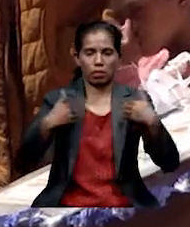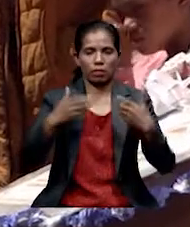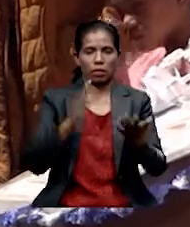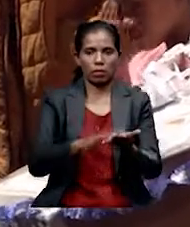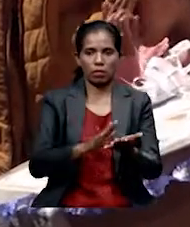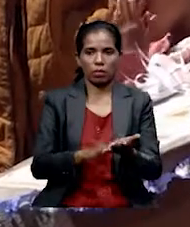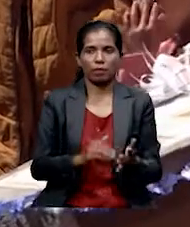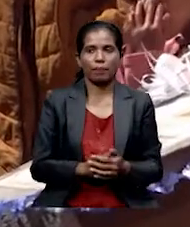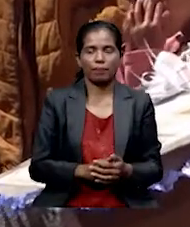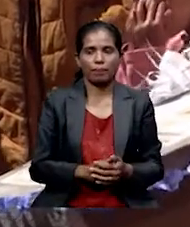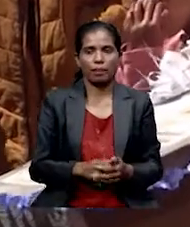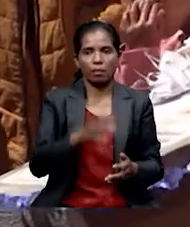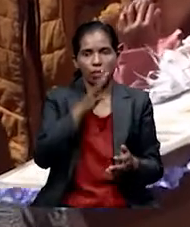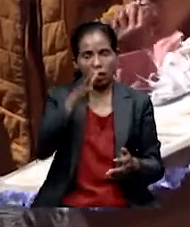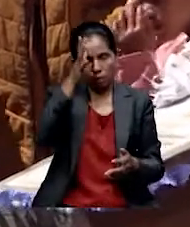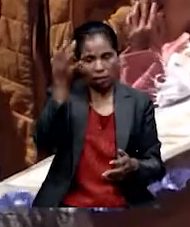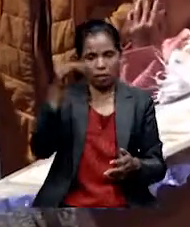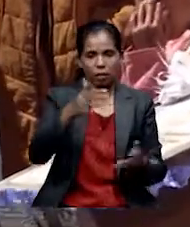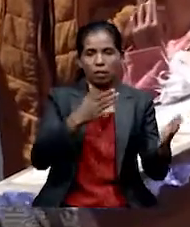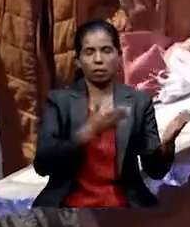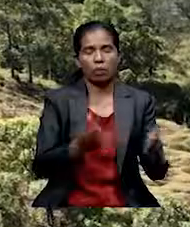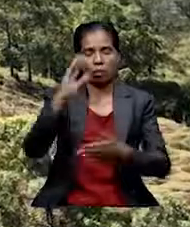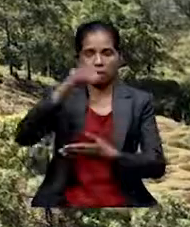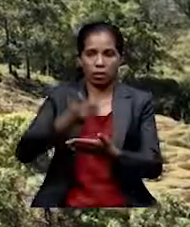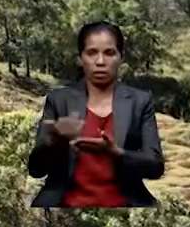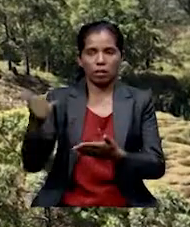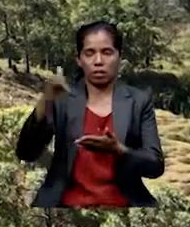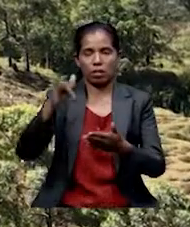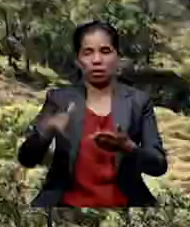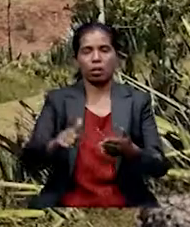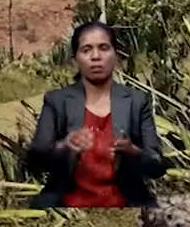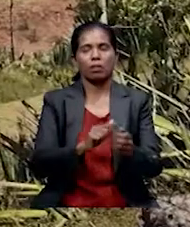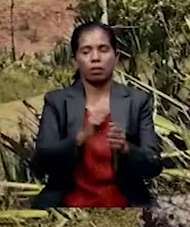Kada lorong inang aman sira obrigatori lori oan sira lau ain kilometru rua